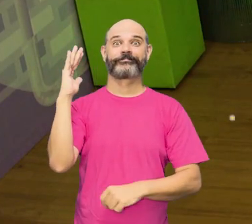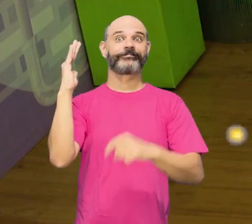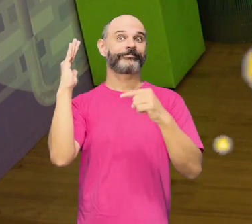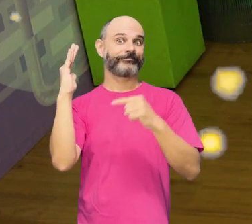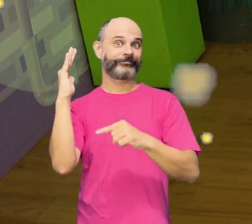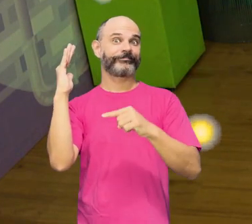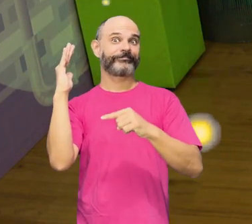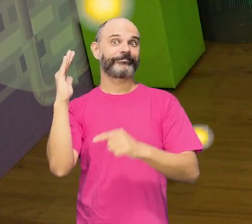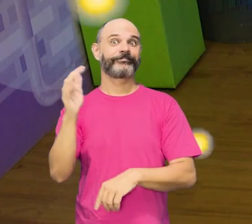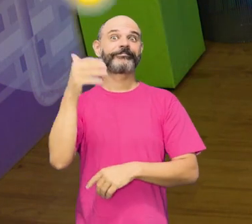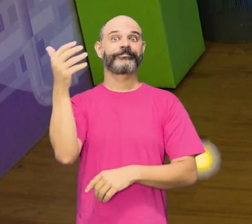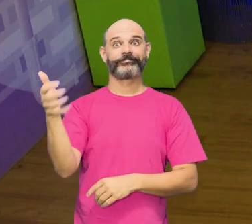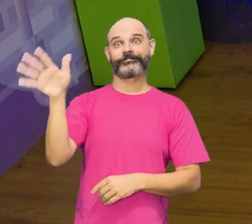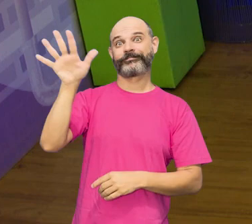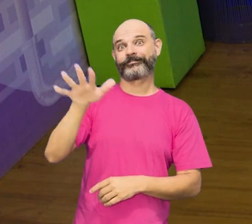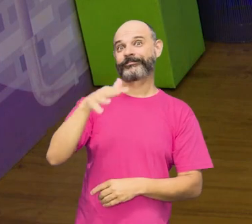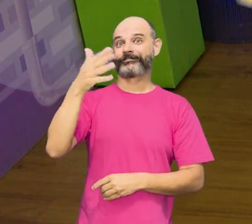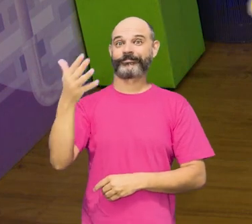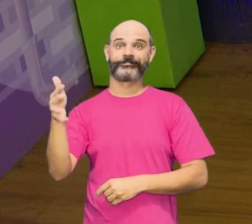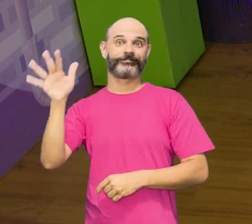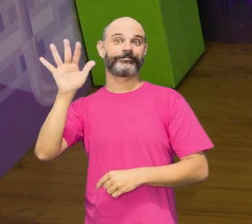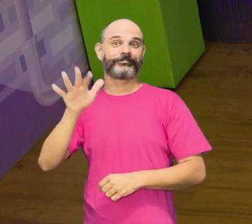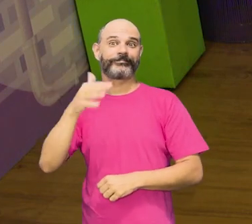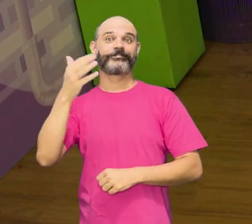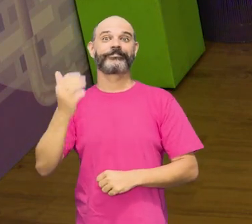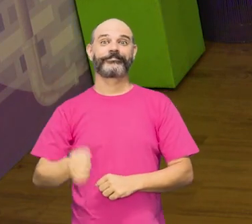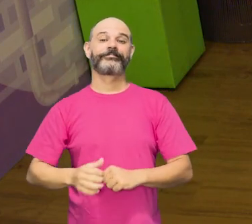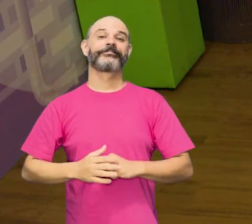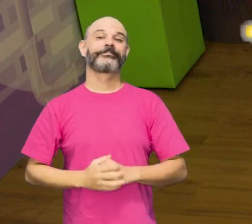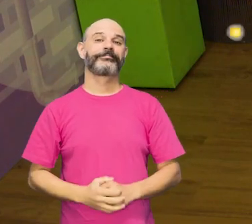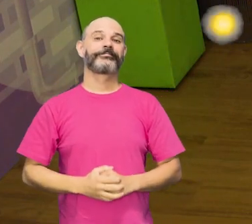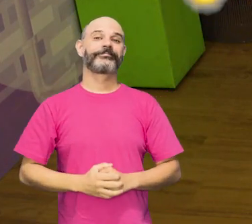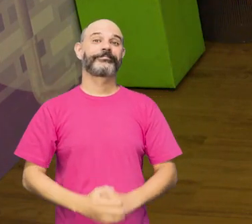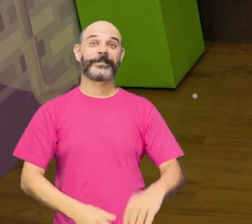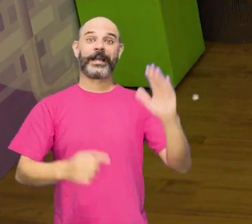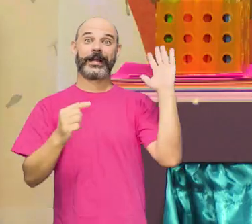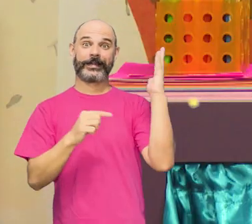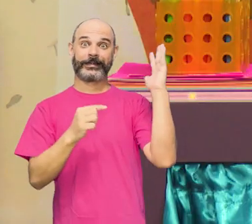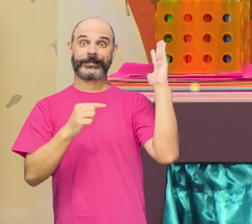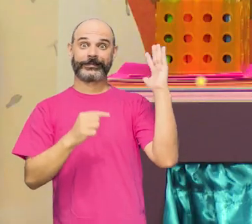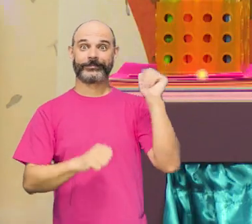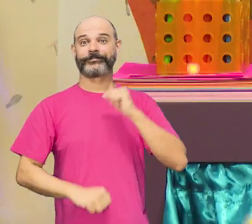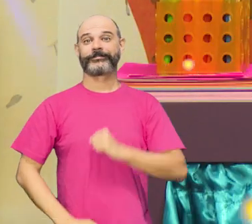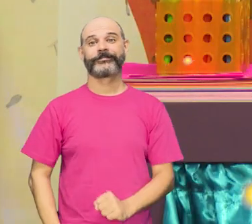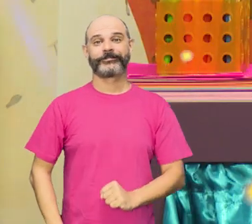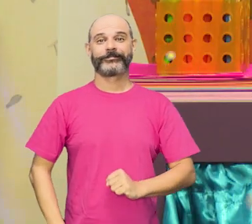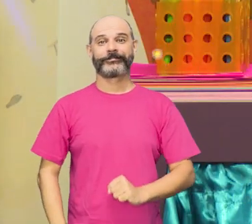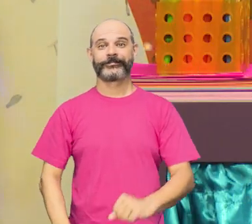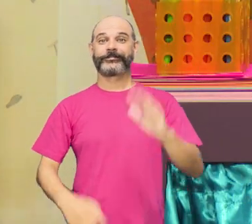Meu bracinho, ele balança, balança, balança.